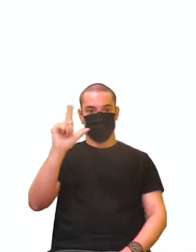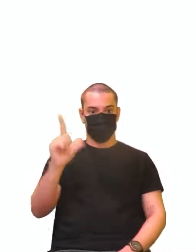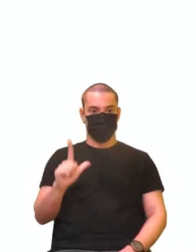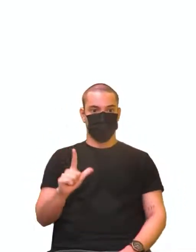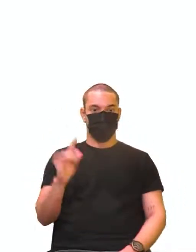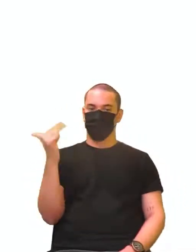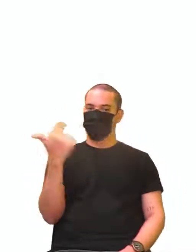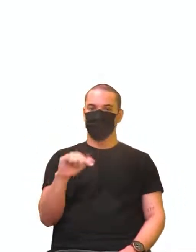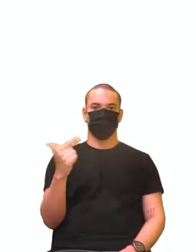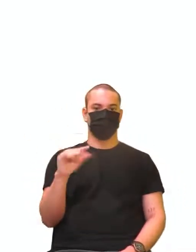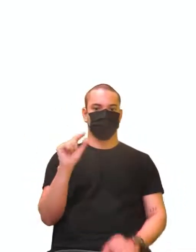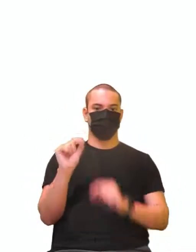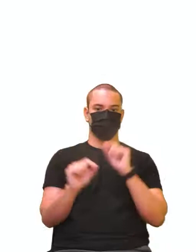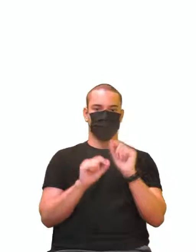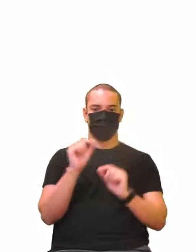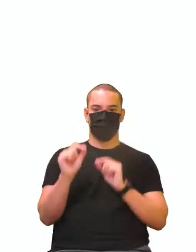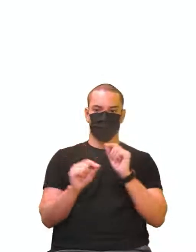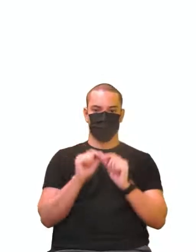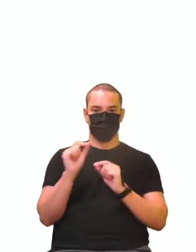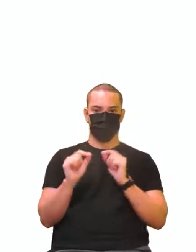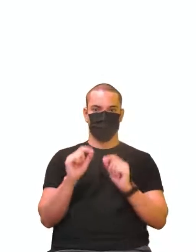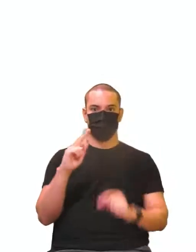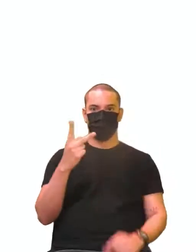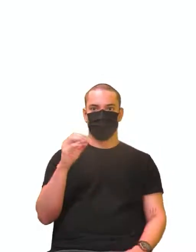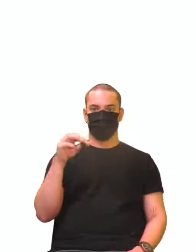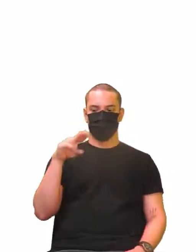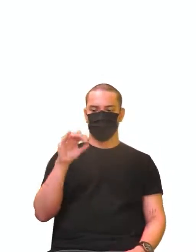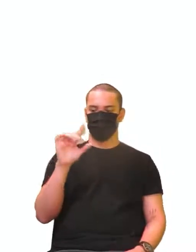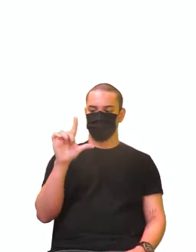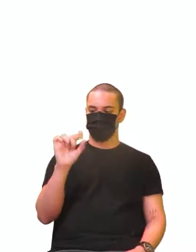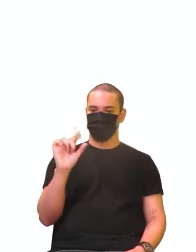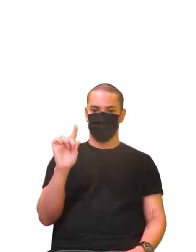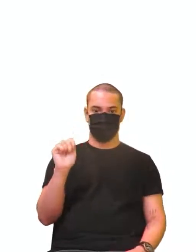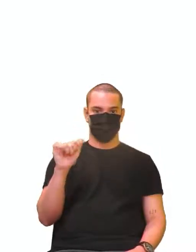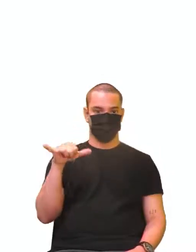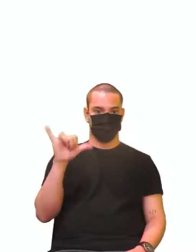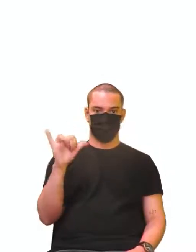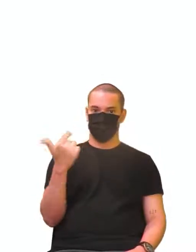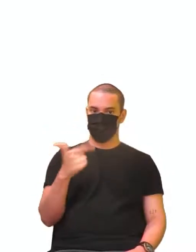que não tem a parte homóloga no cromossomo Y.